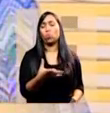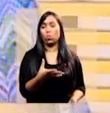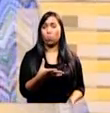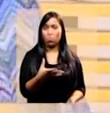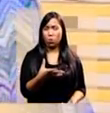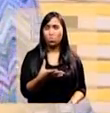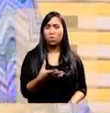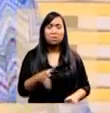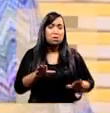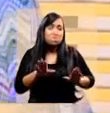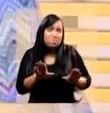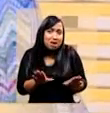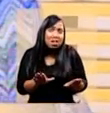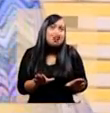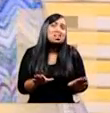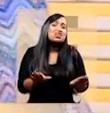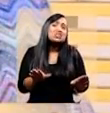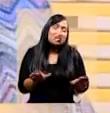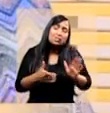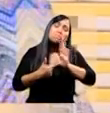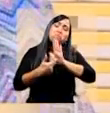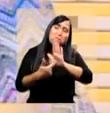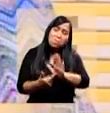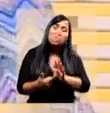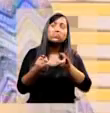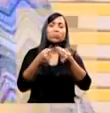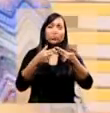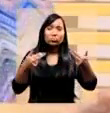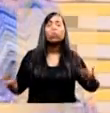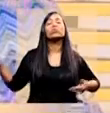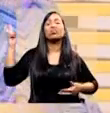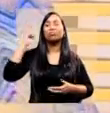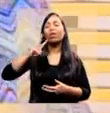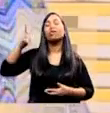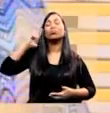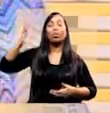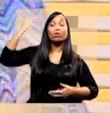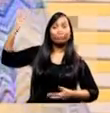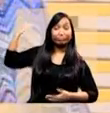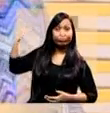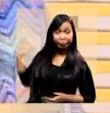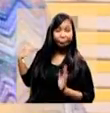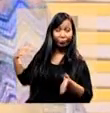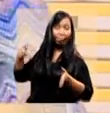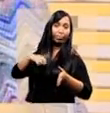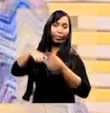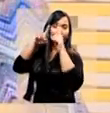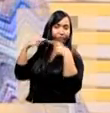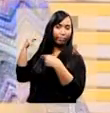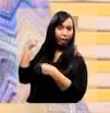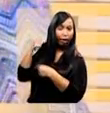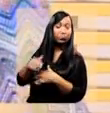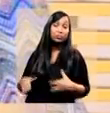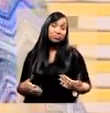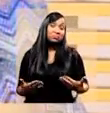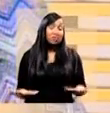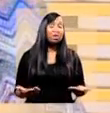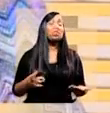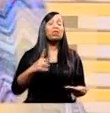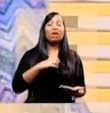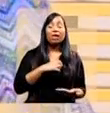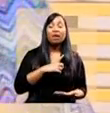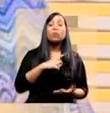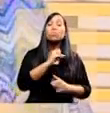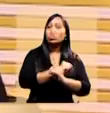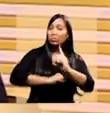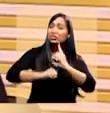né? Mas que não deixam de reproduzir aquilo da história antiga que nós sabemos sobre a violência, né? Então, é